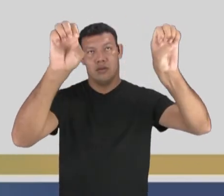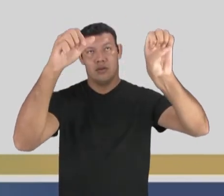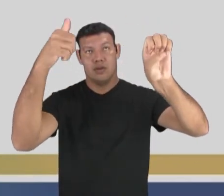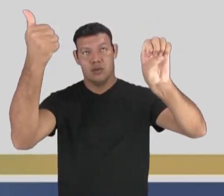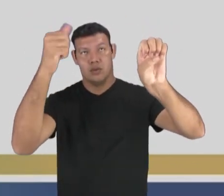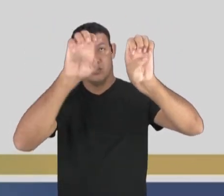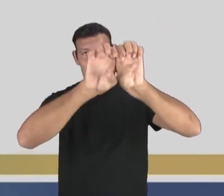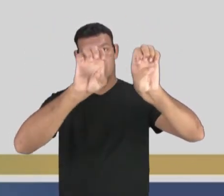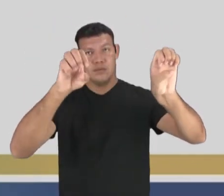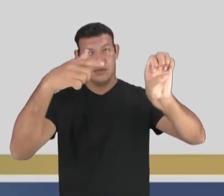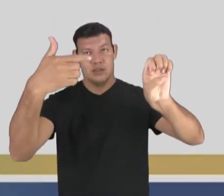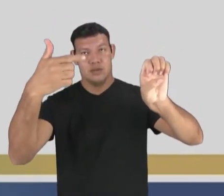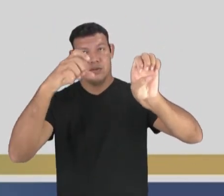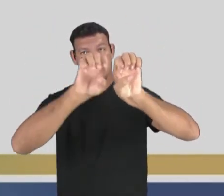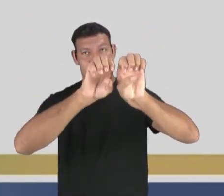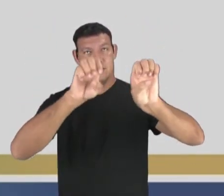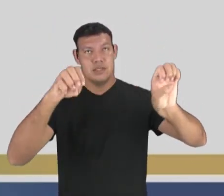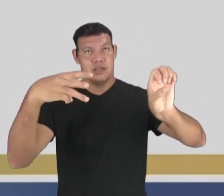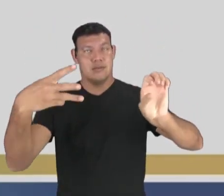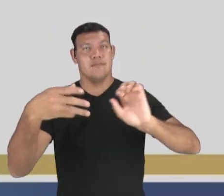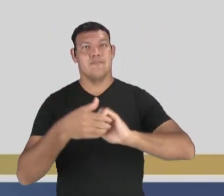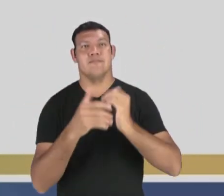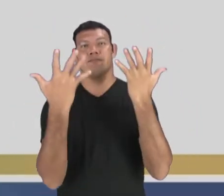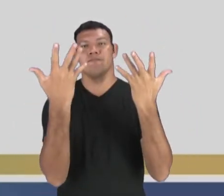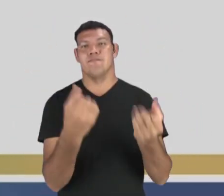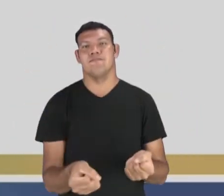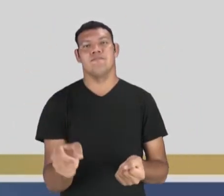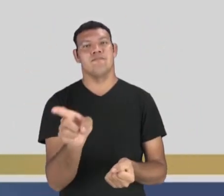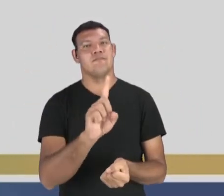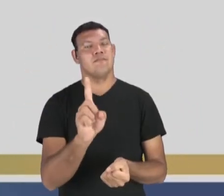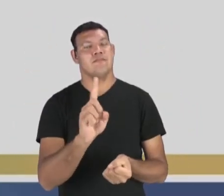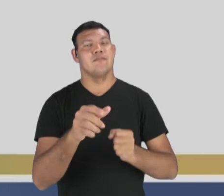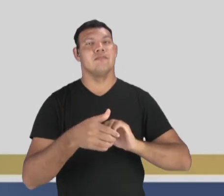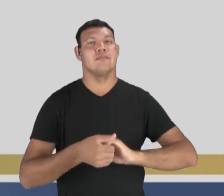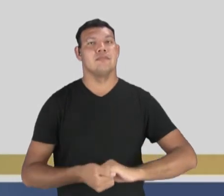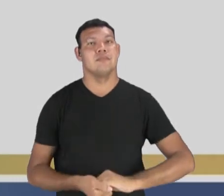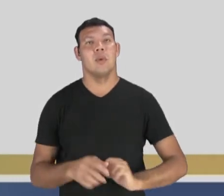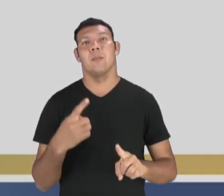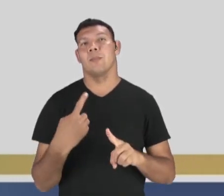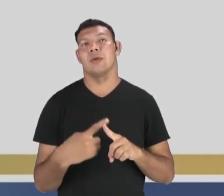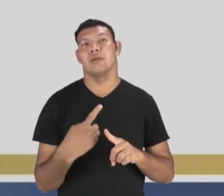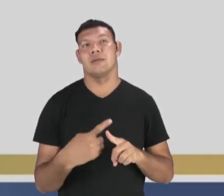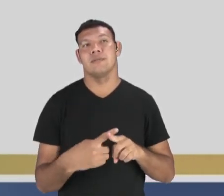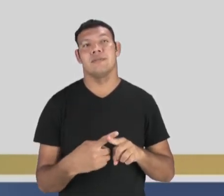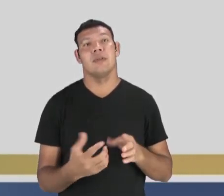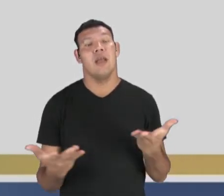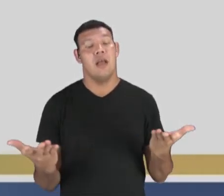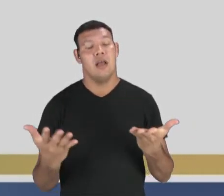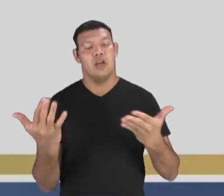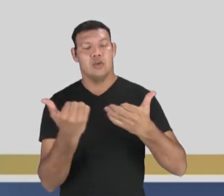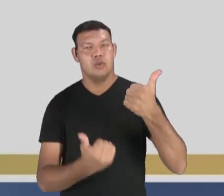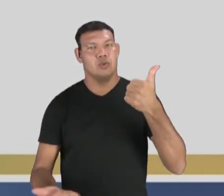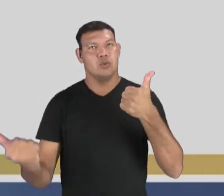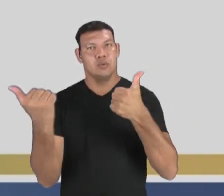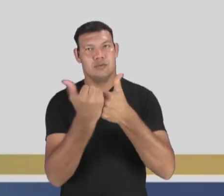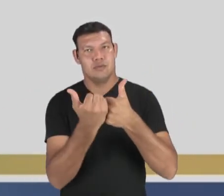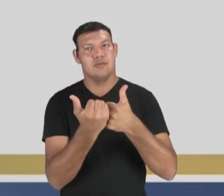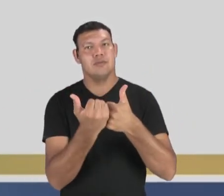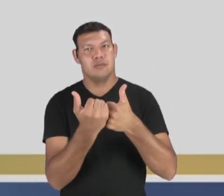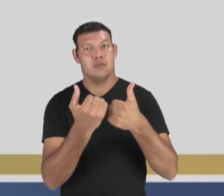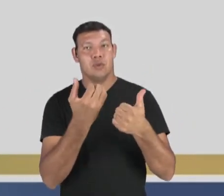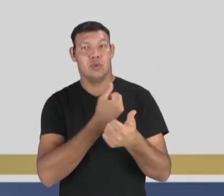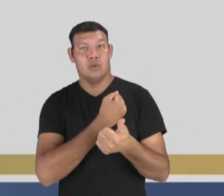4, ela não admite como solução para esse sistema. Por quê? Então, olha só. Ao substituir os valores